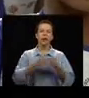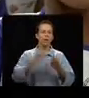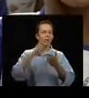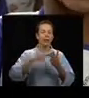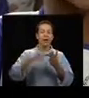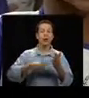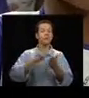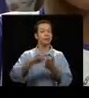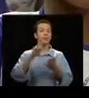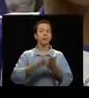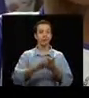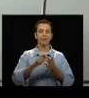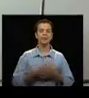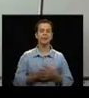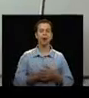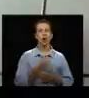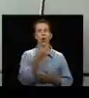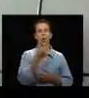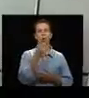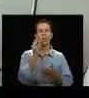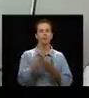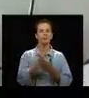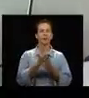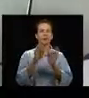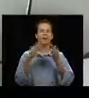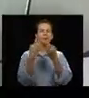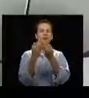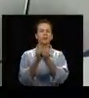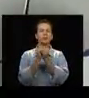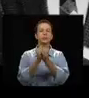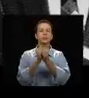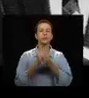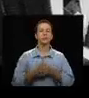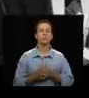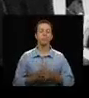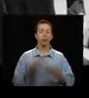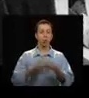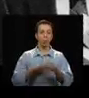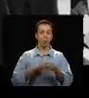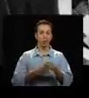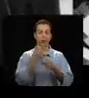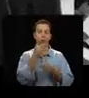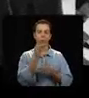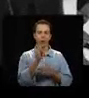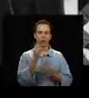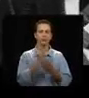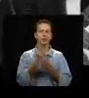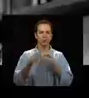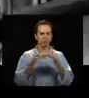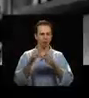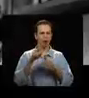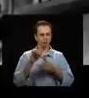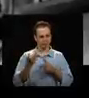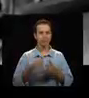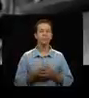gostava de ler, gostava de escrever. Foi um homem que queria transformar o mundo. O momento em que o pai estava a